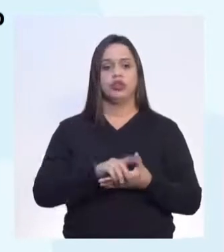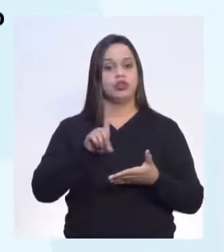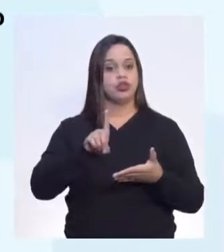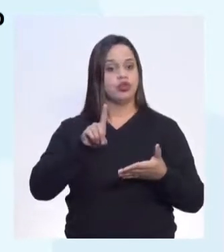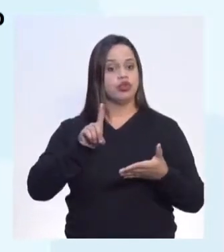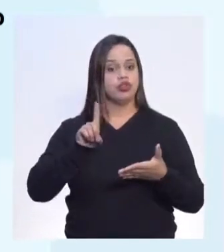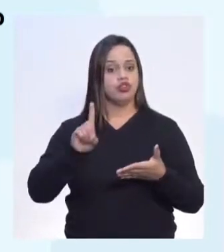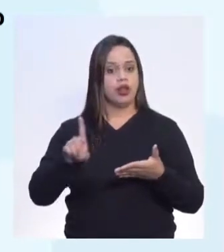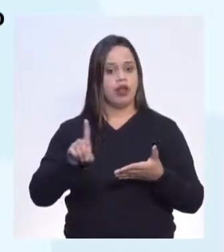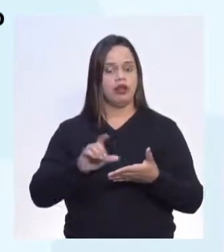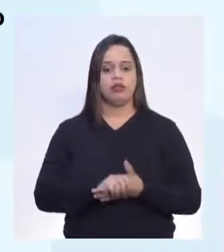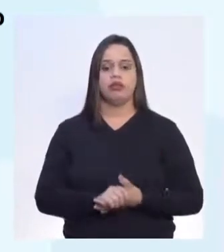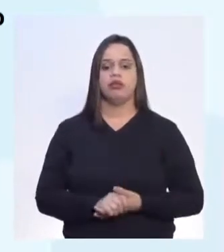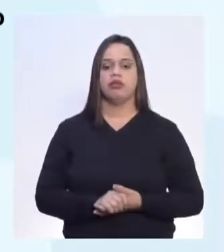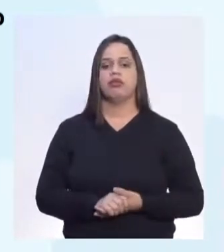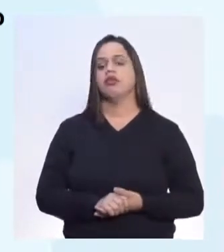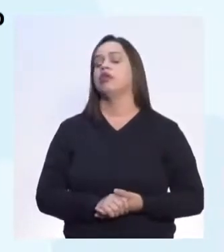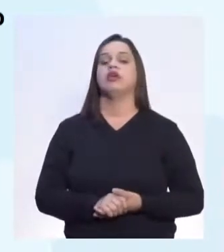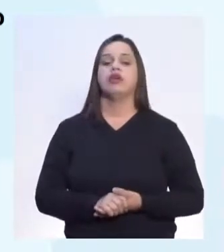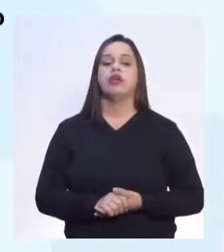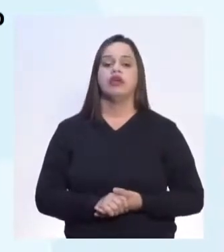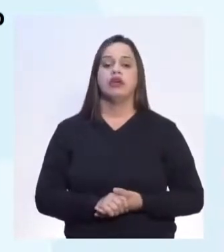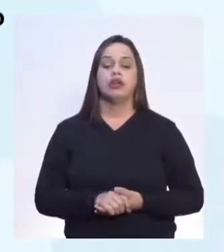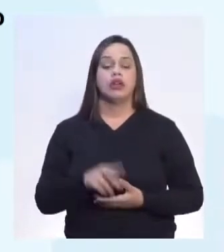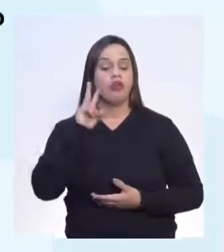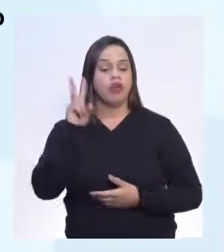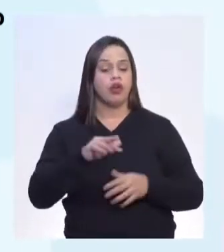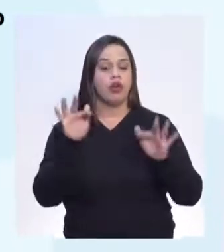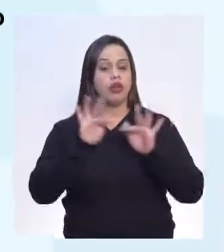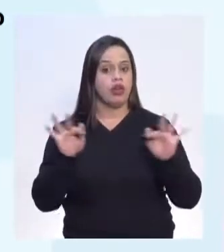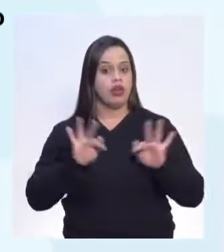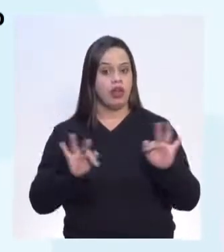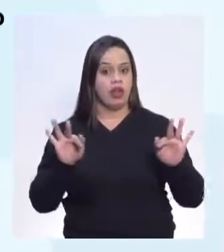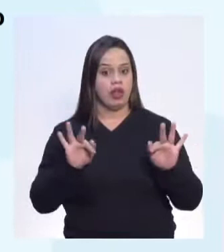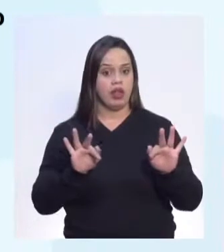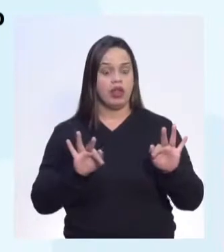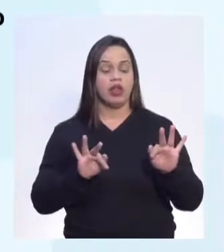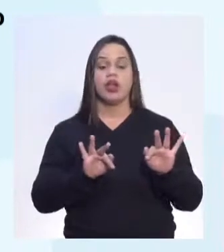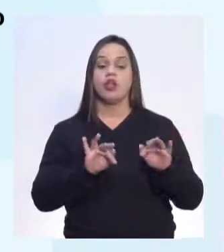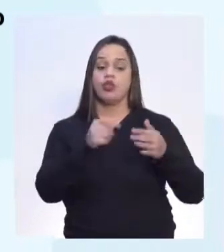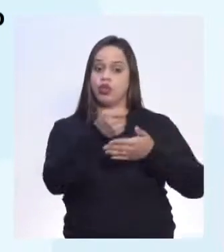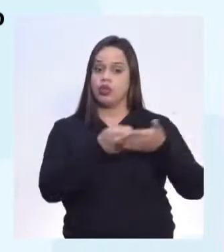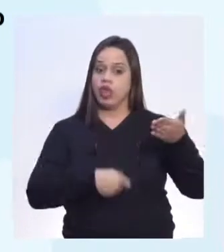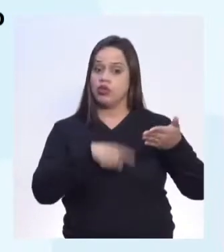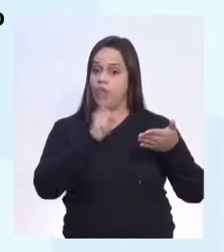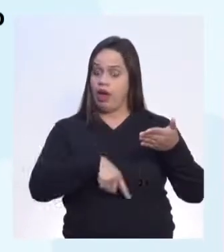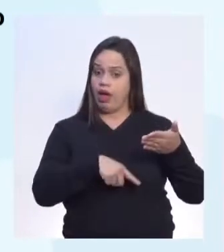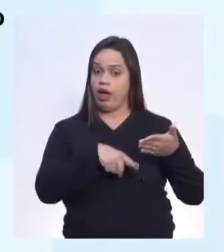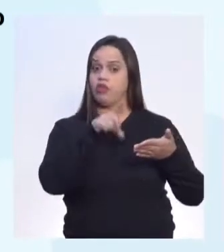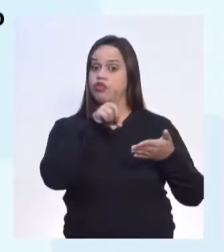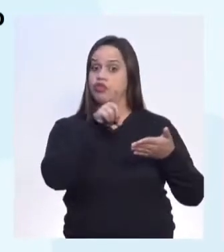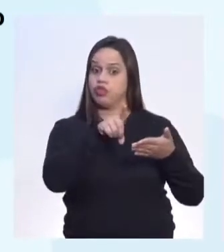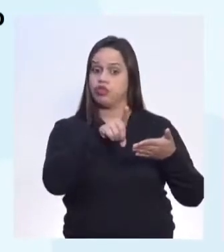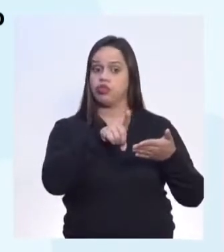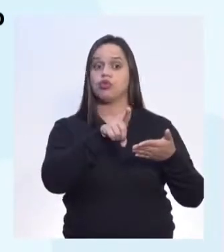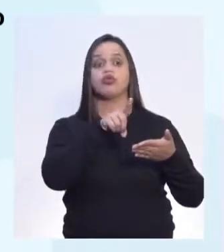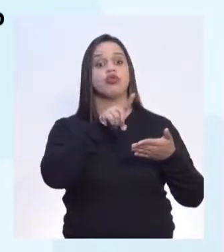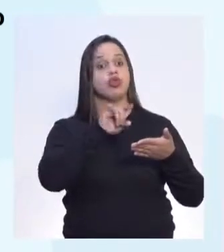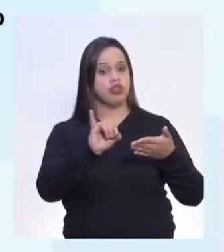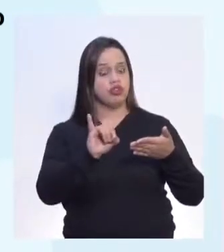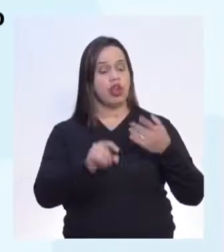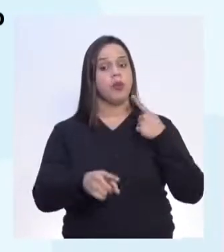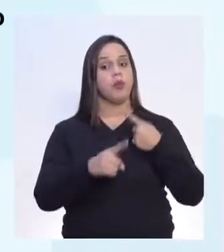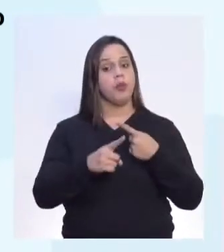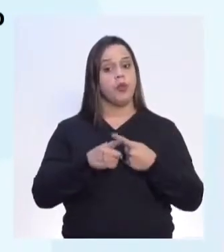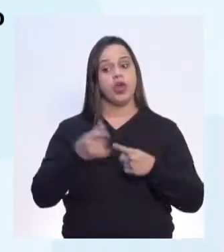oração aí, retirada do texto, enquanto discurso indireto. Por quê? Porque o narrador está dizendo